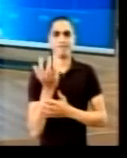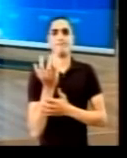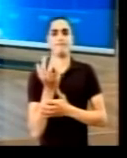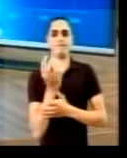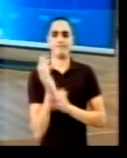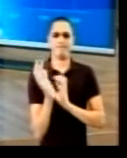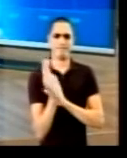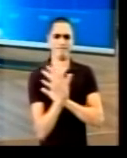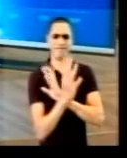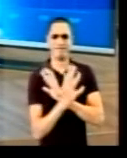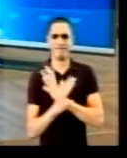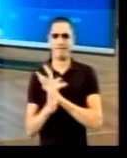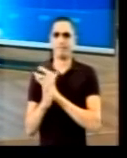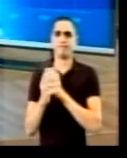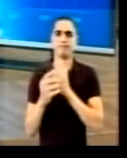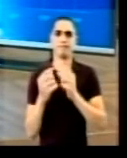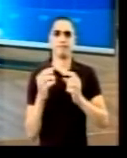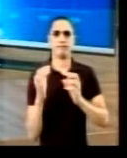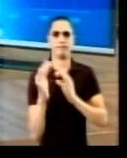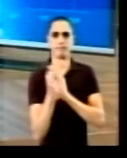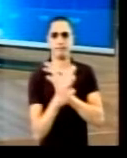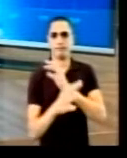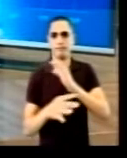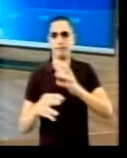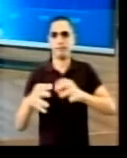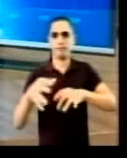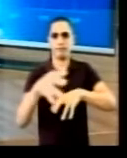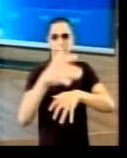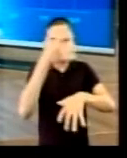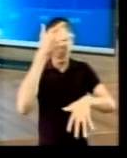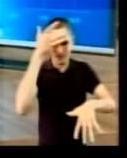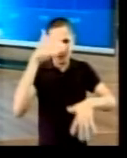de ocupação tende a subir.